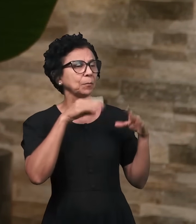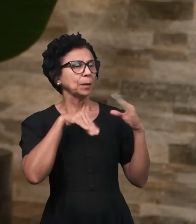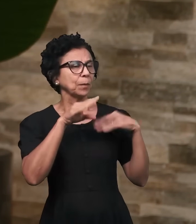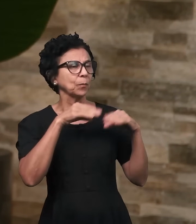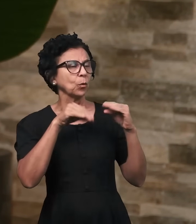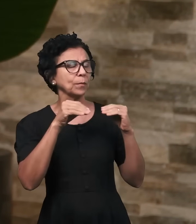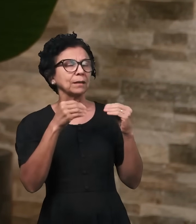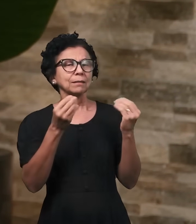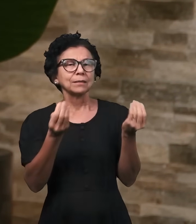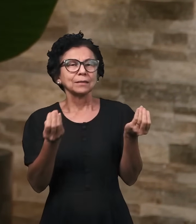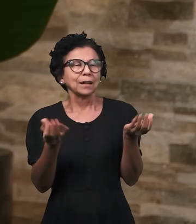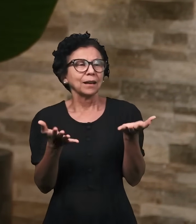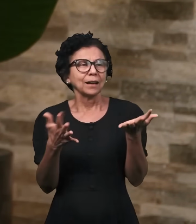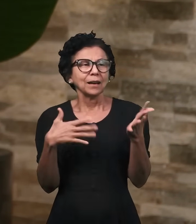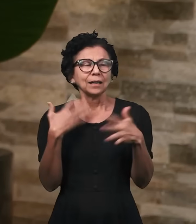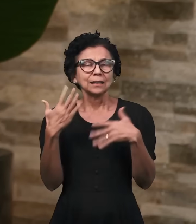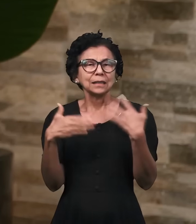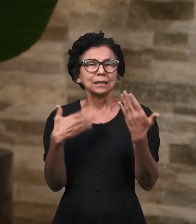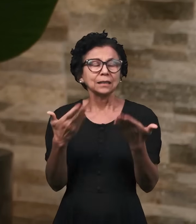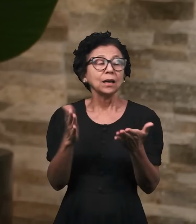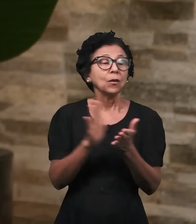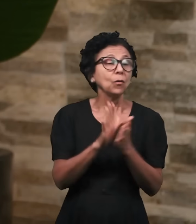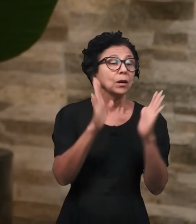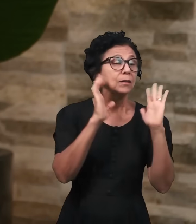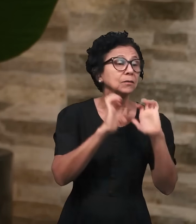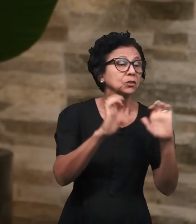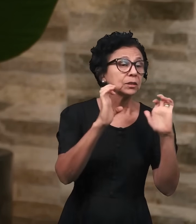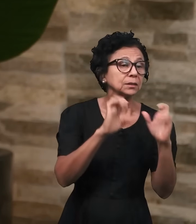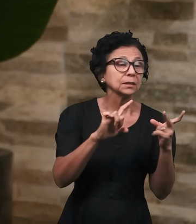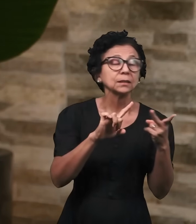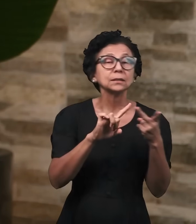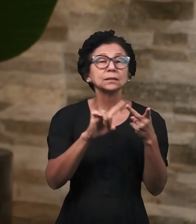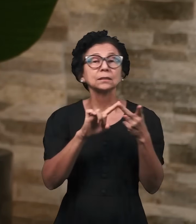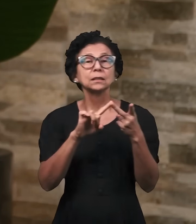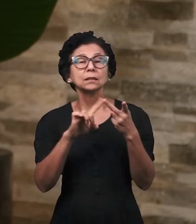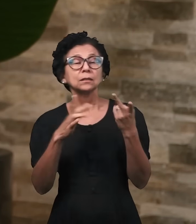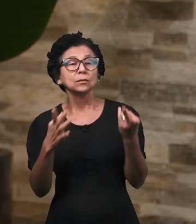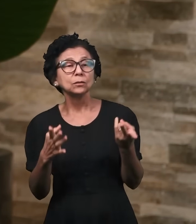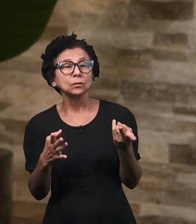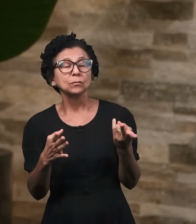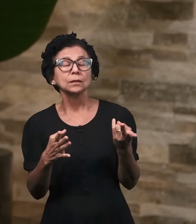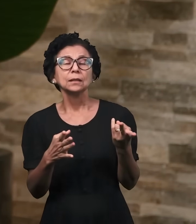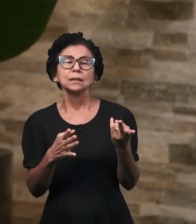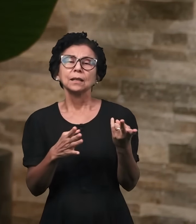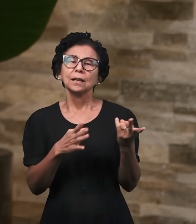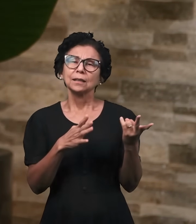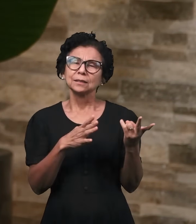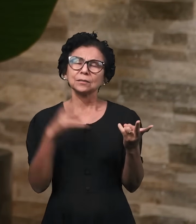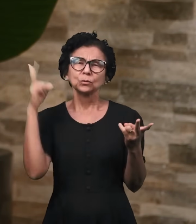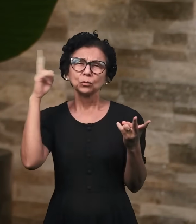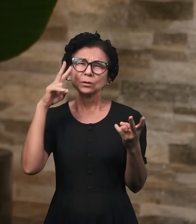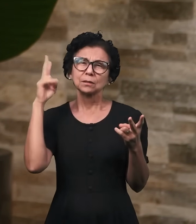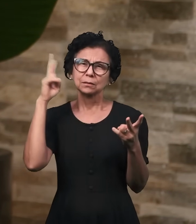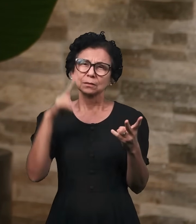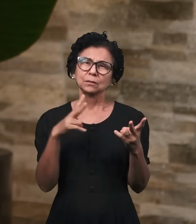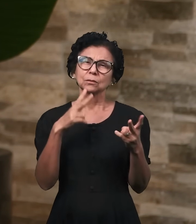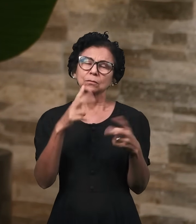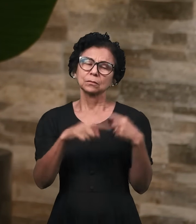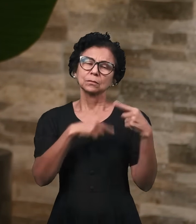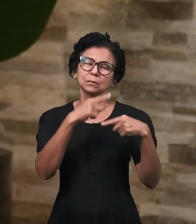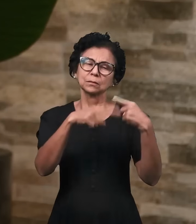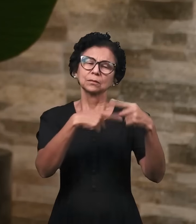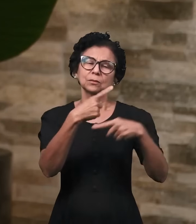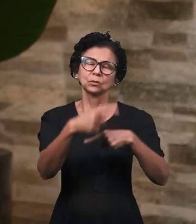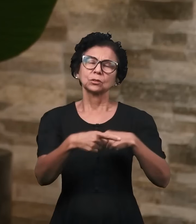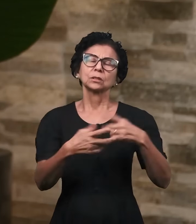levantamento? Como foi a evangelização, a primeira grande evangelização? Então, passar essa história é conhecer aquilo que Deus